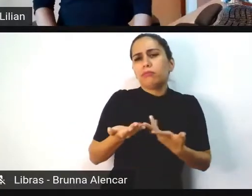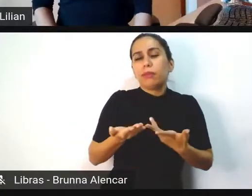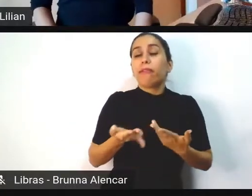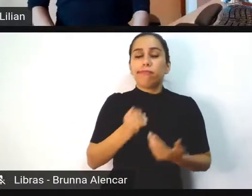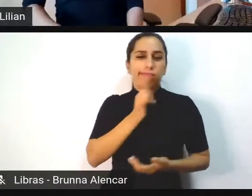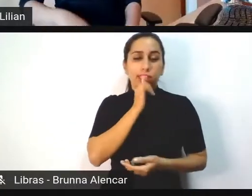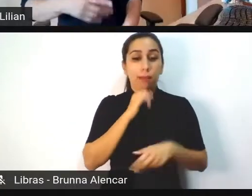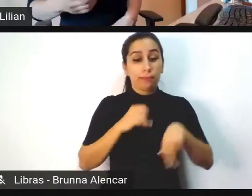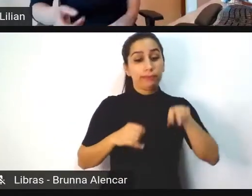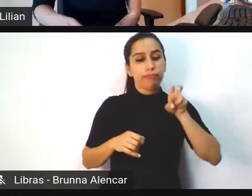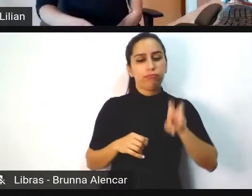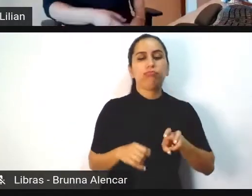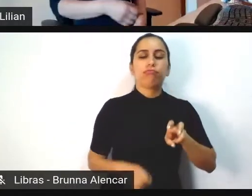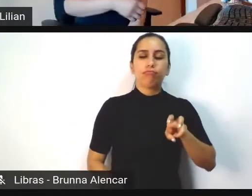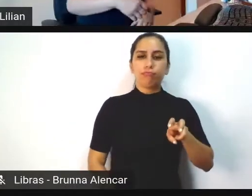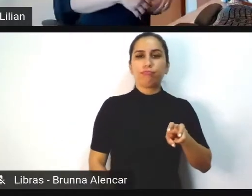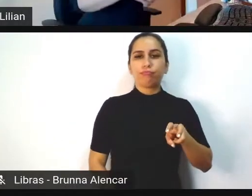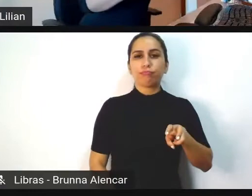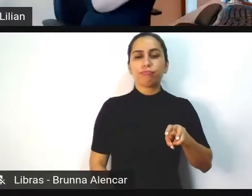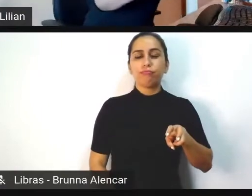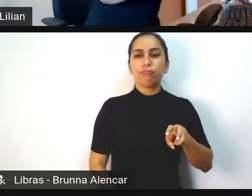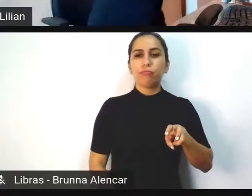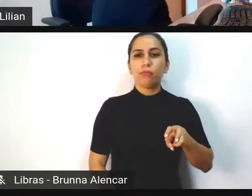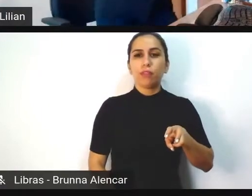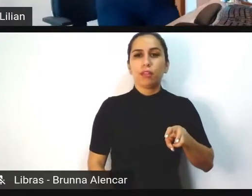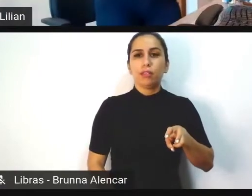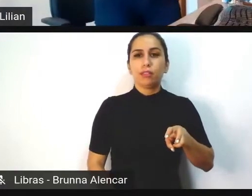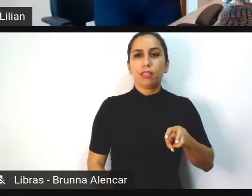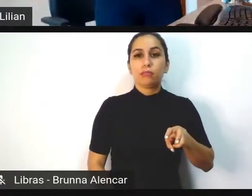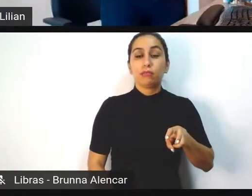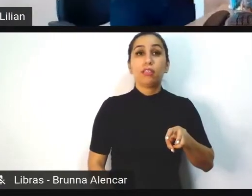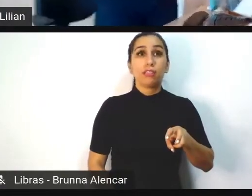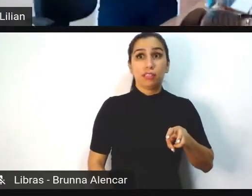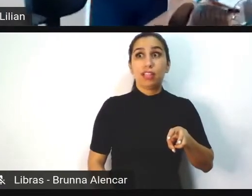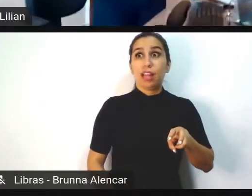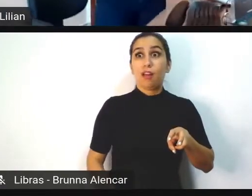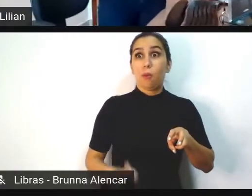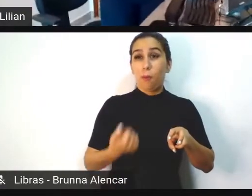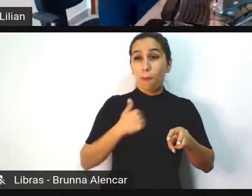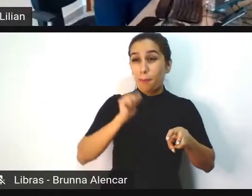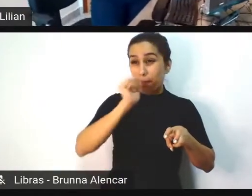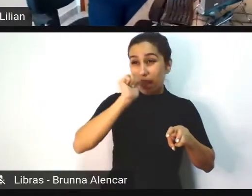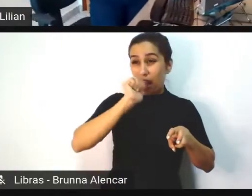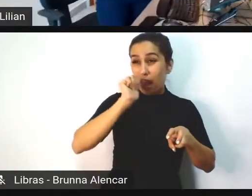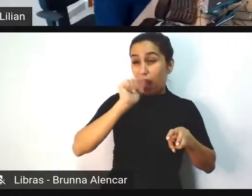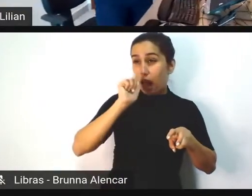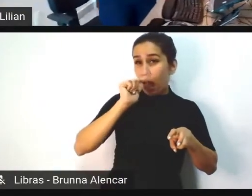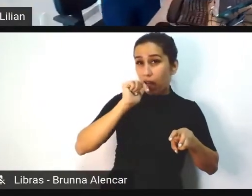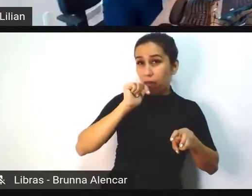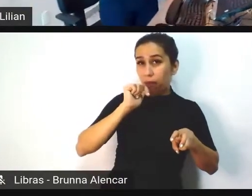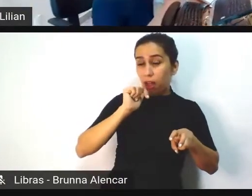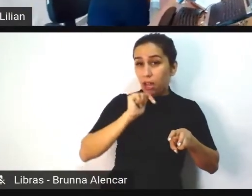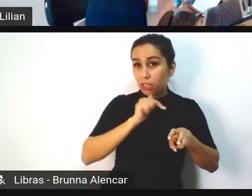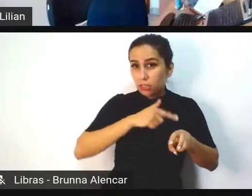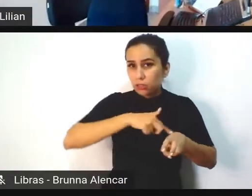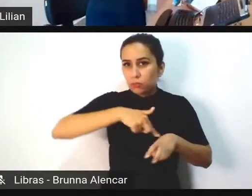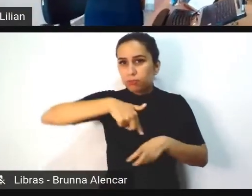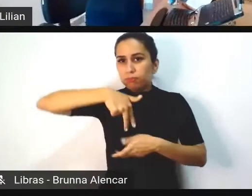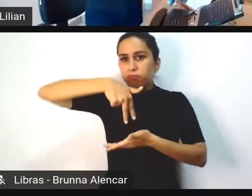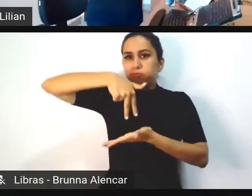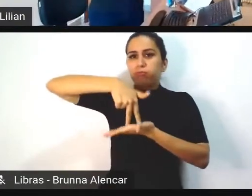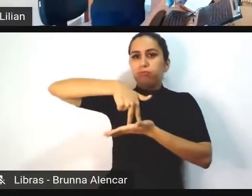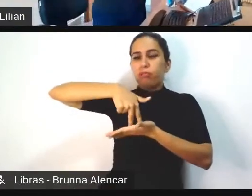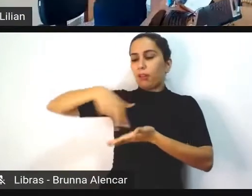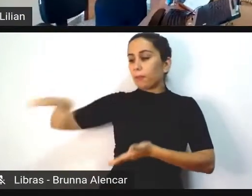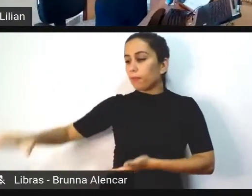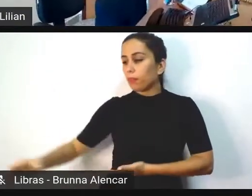sentada trabalhando, né? Então, ao invés de beber água sentada, eu levanto, né? E tomo a minha água